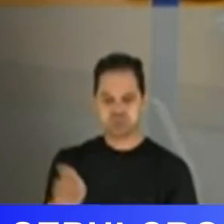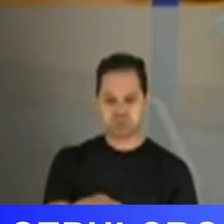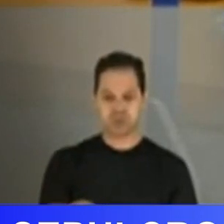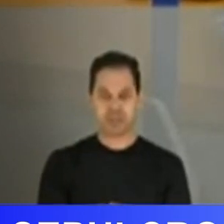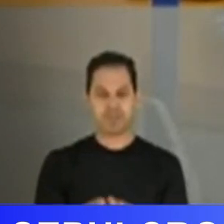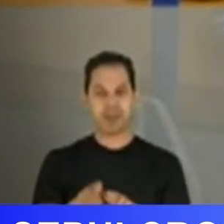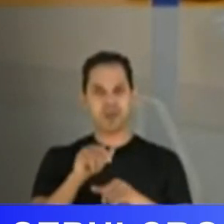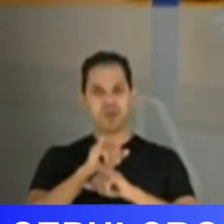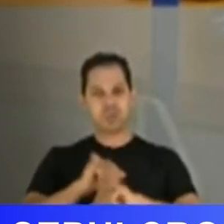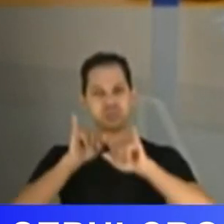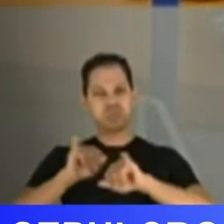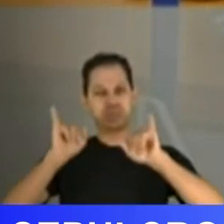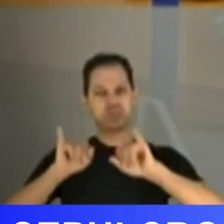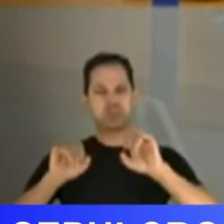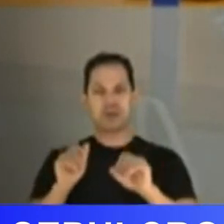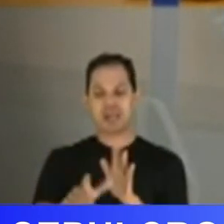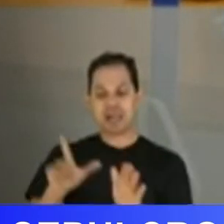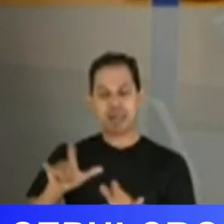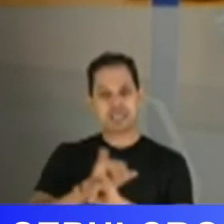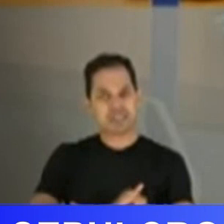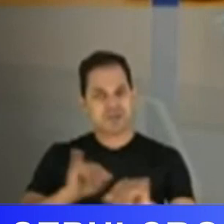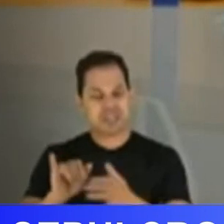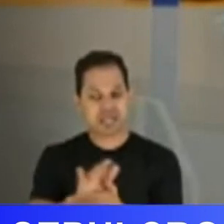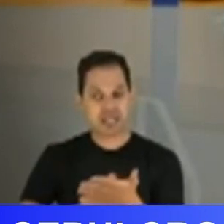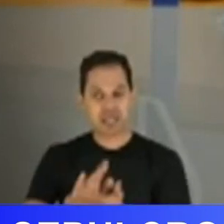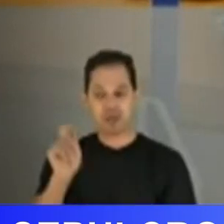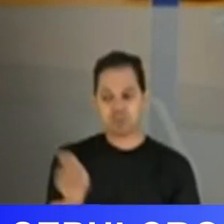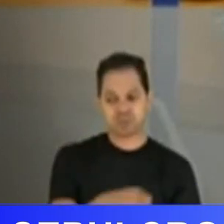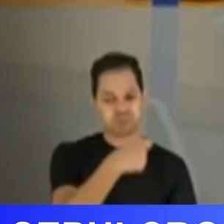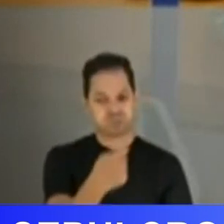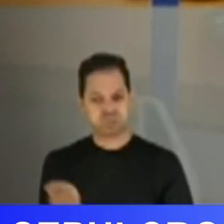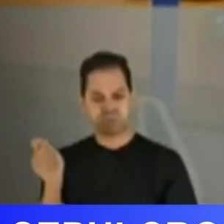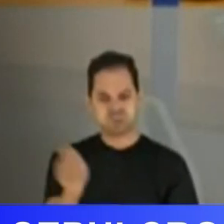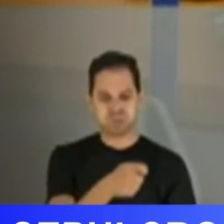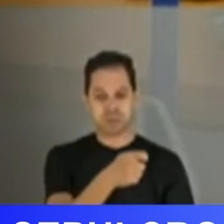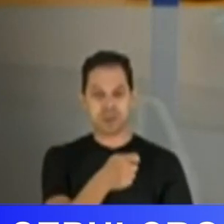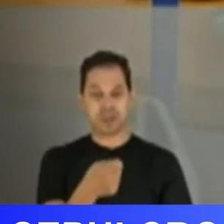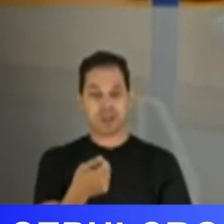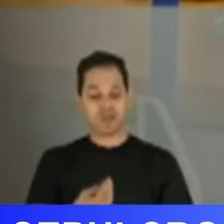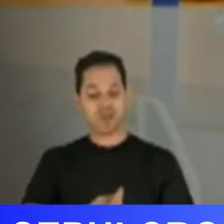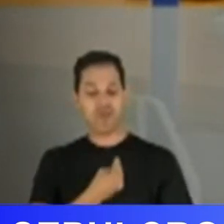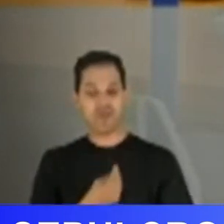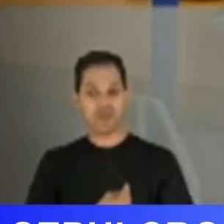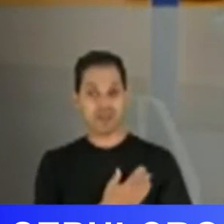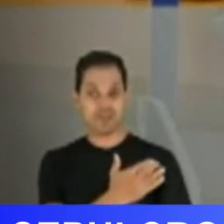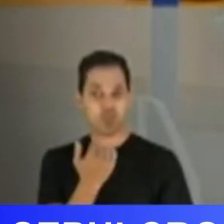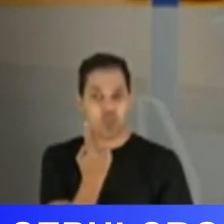a trombeta, e não for avisado o povo, e a espada vier, e levar uma vida